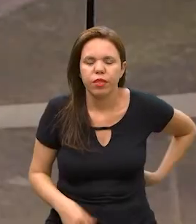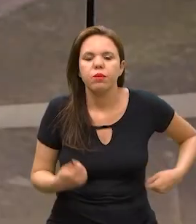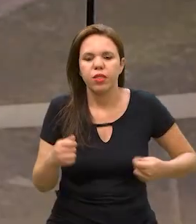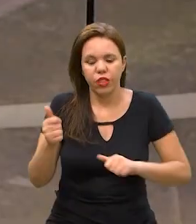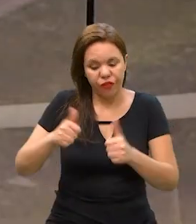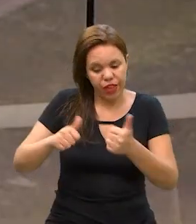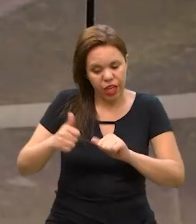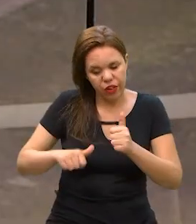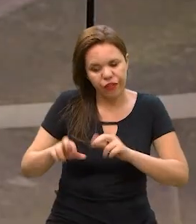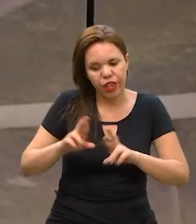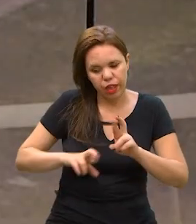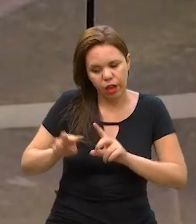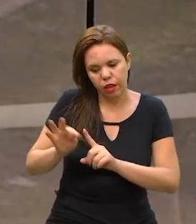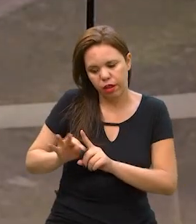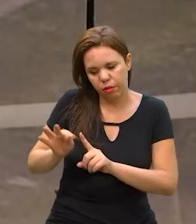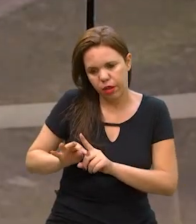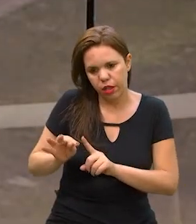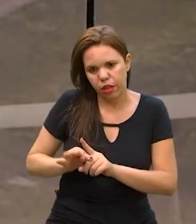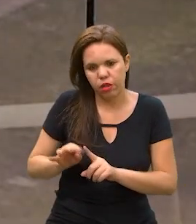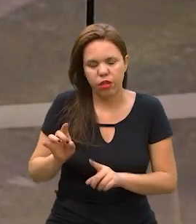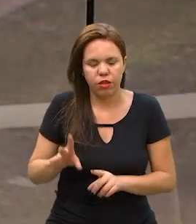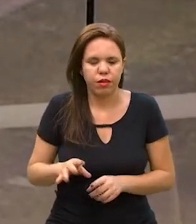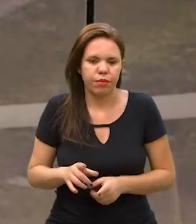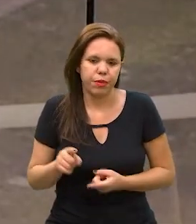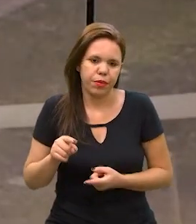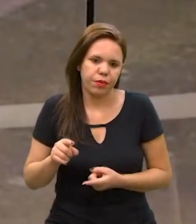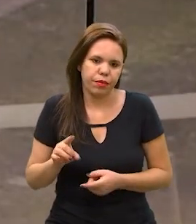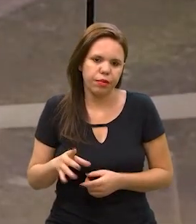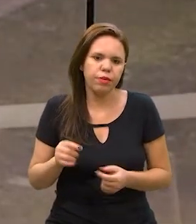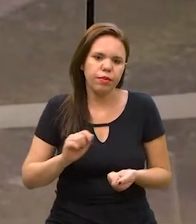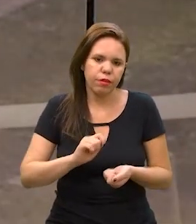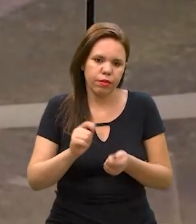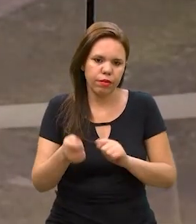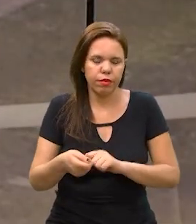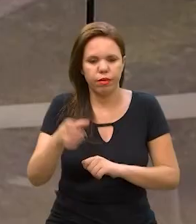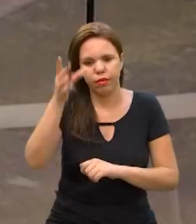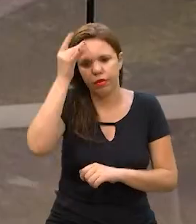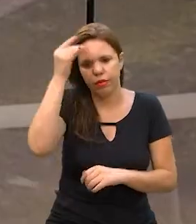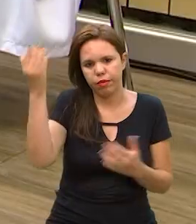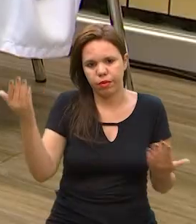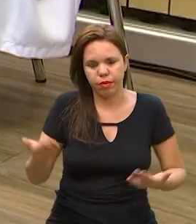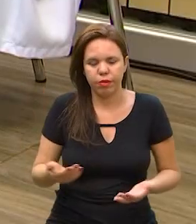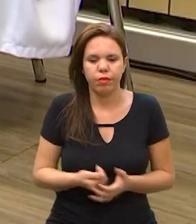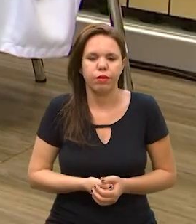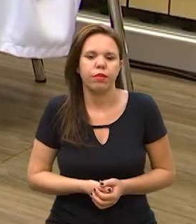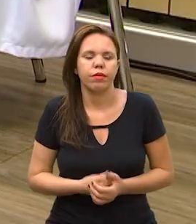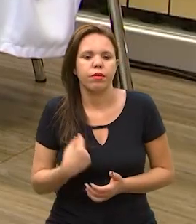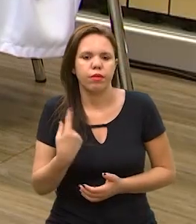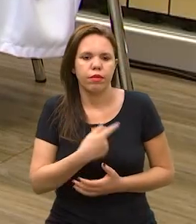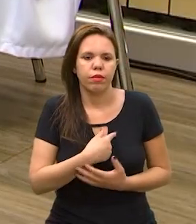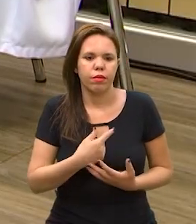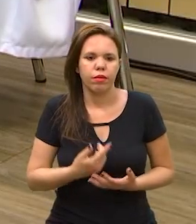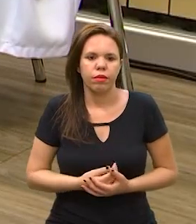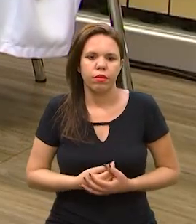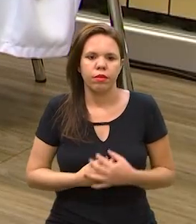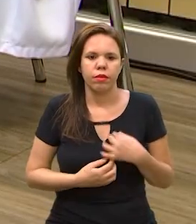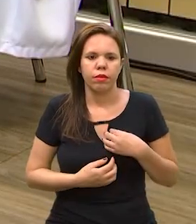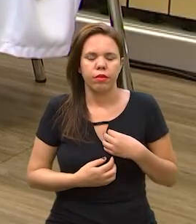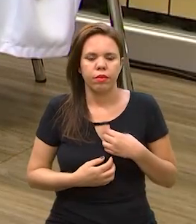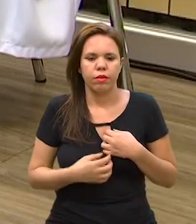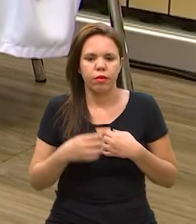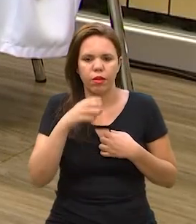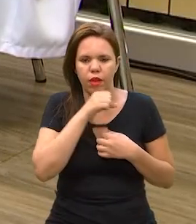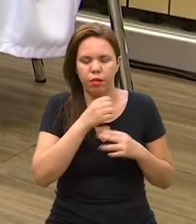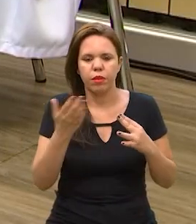aferir a temperatura? Tem que aferir com o termômetro adequado. Aprendendo hoje, hein? E nós vamos, doutora, para um